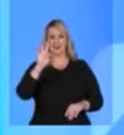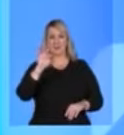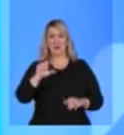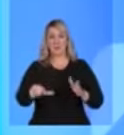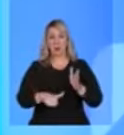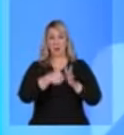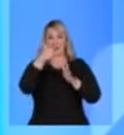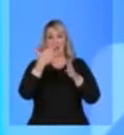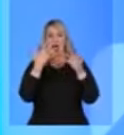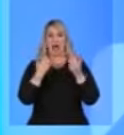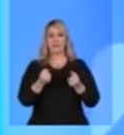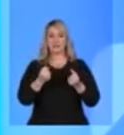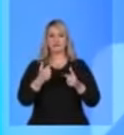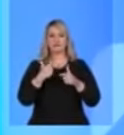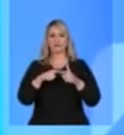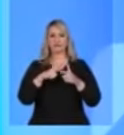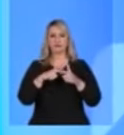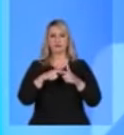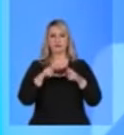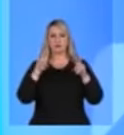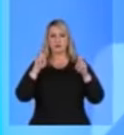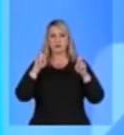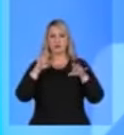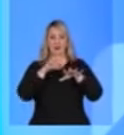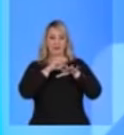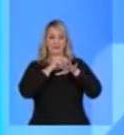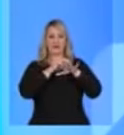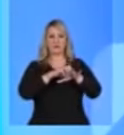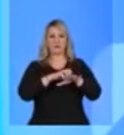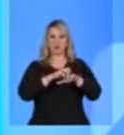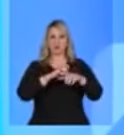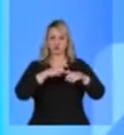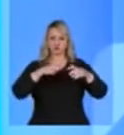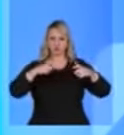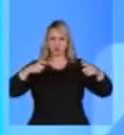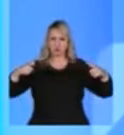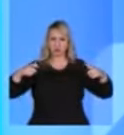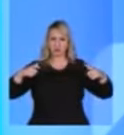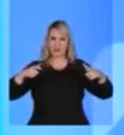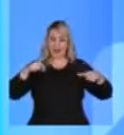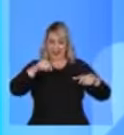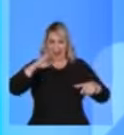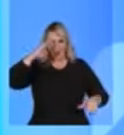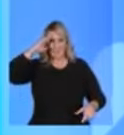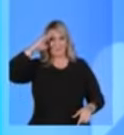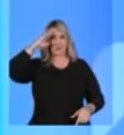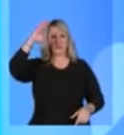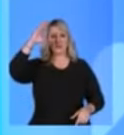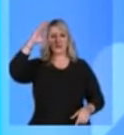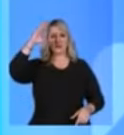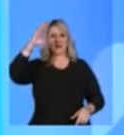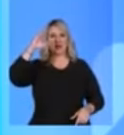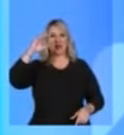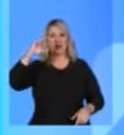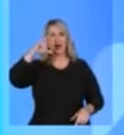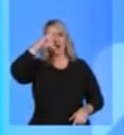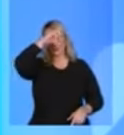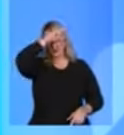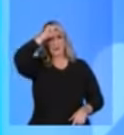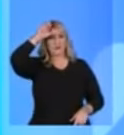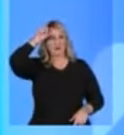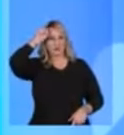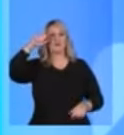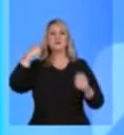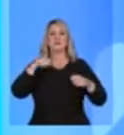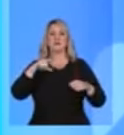pro lado em relação ao transporte de alta capacidade transporte de massa que é essa prioridade que a prefeitura tem que ter e eu